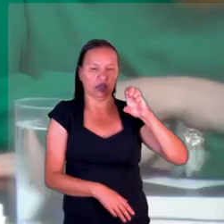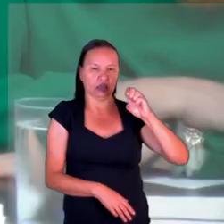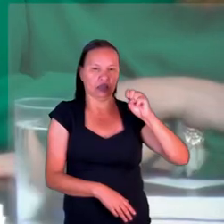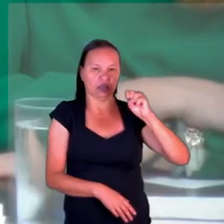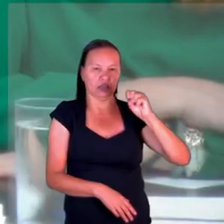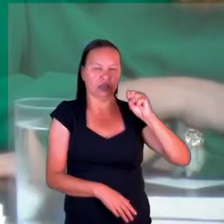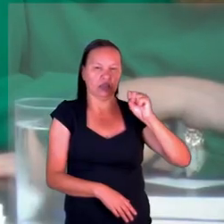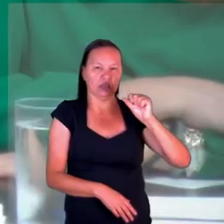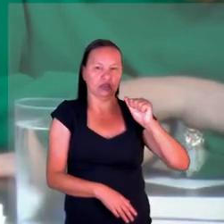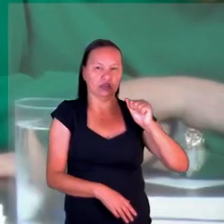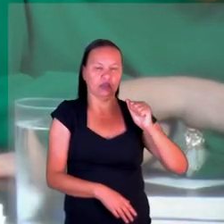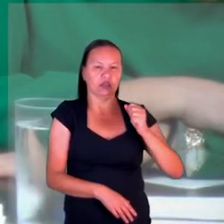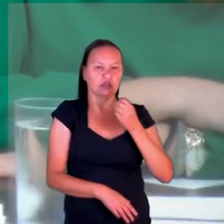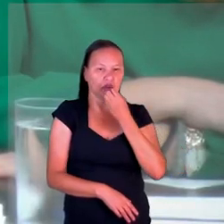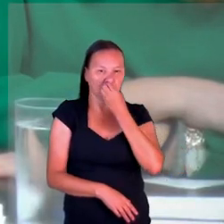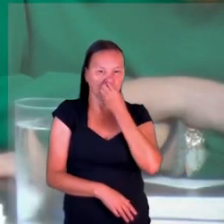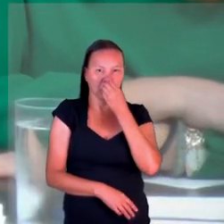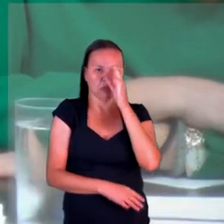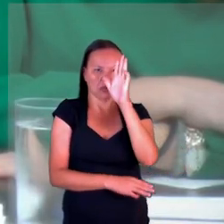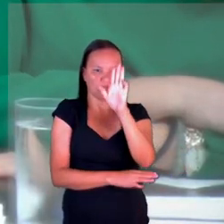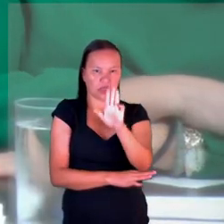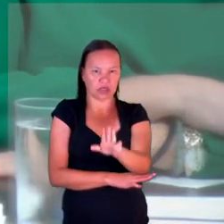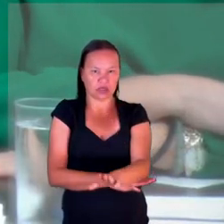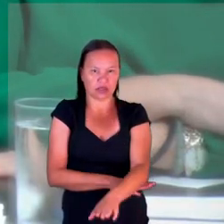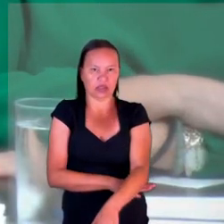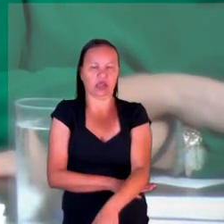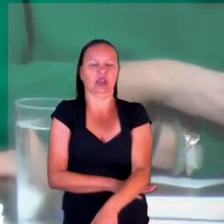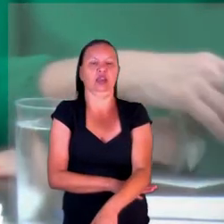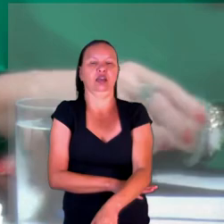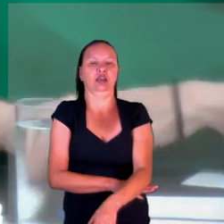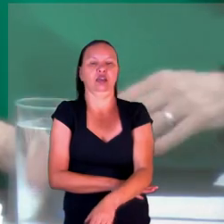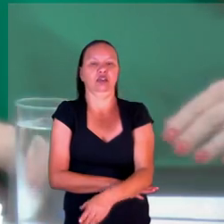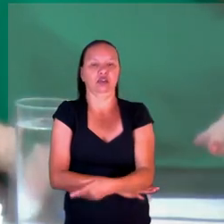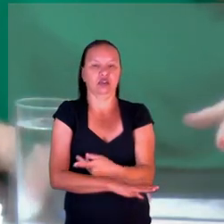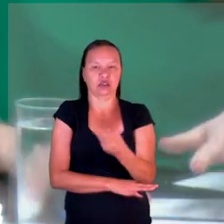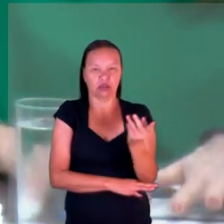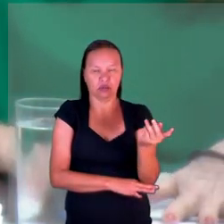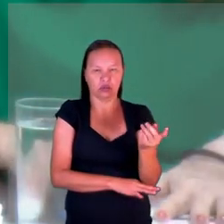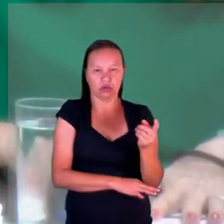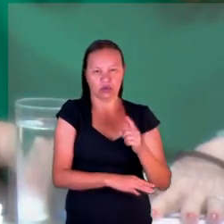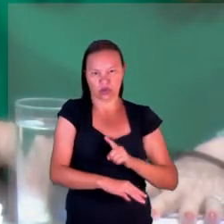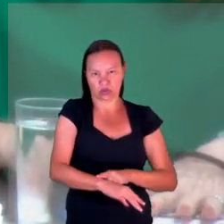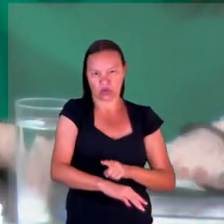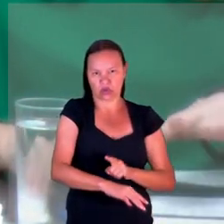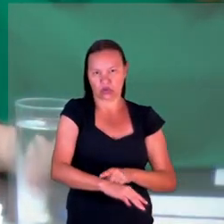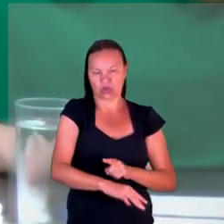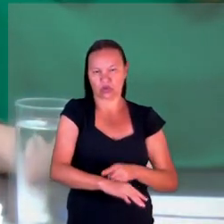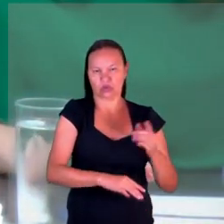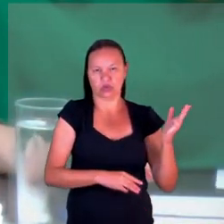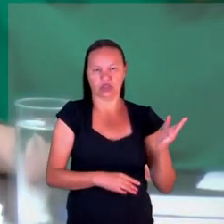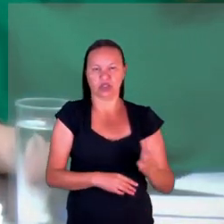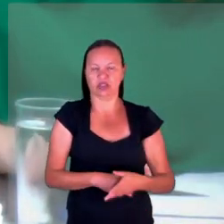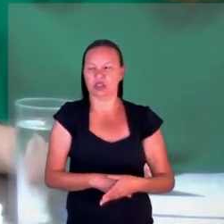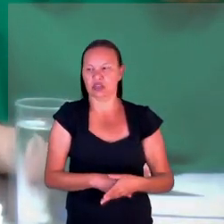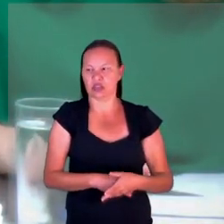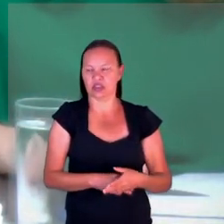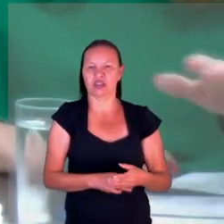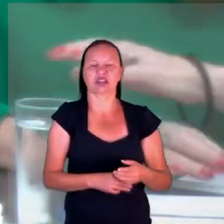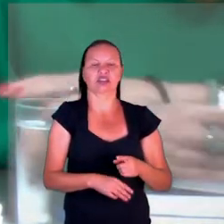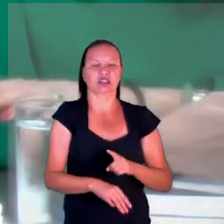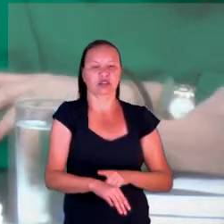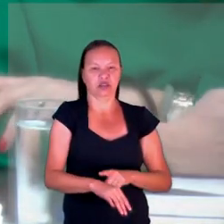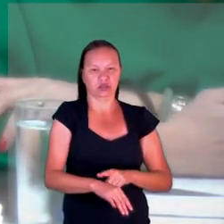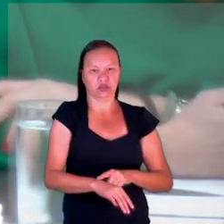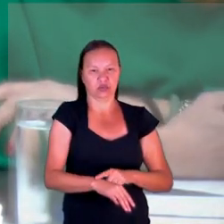Boa tarde a todos todas e todes eh desculpem o atraso de meia hora estamos pontualmente meia hora atrasados